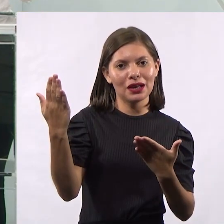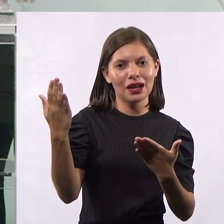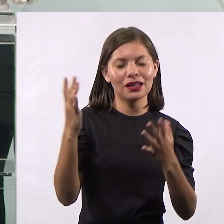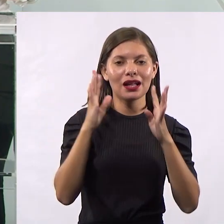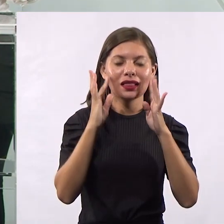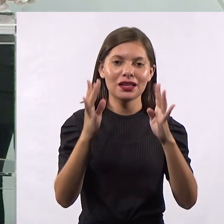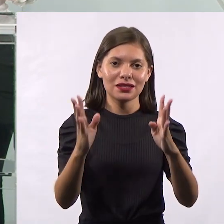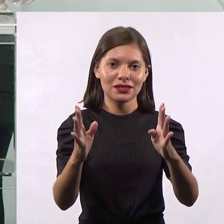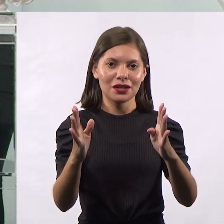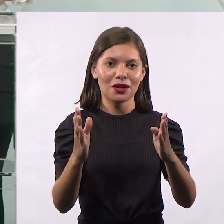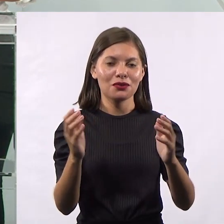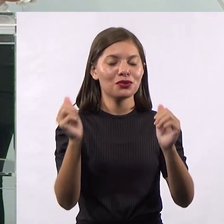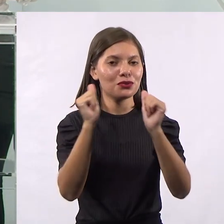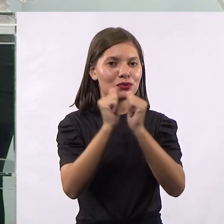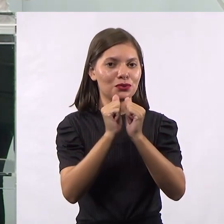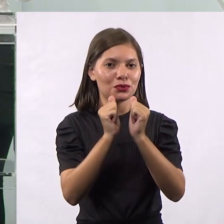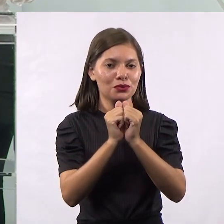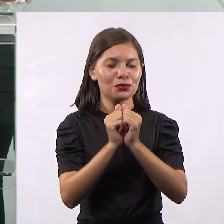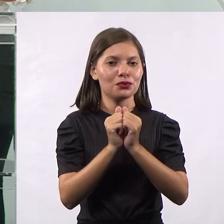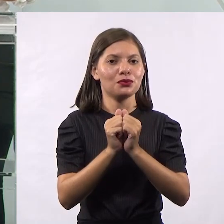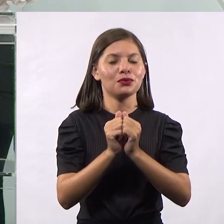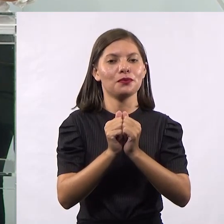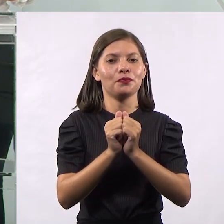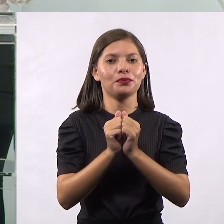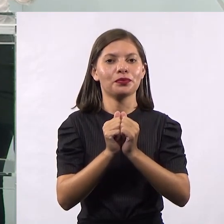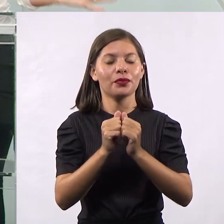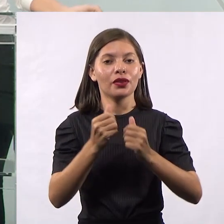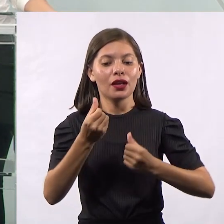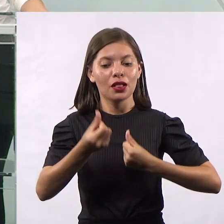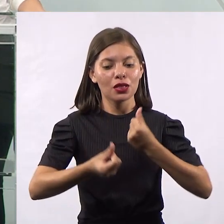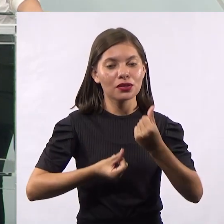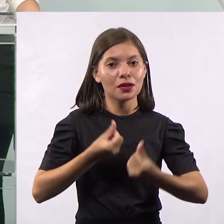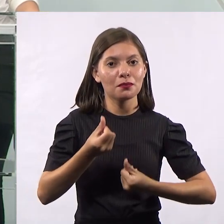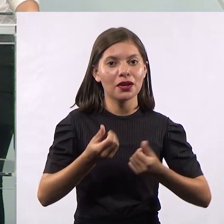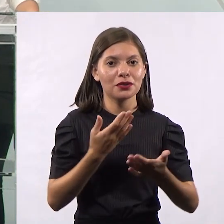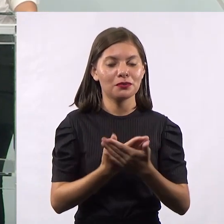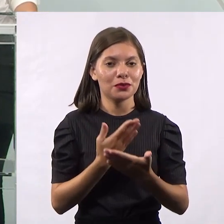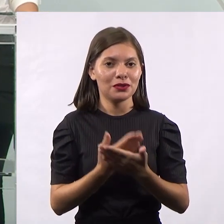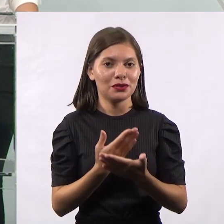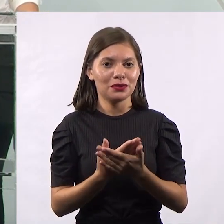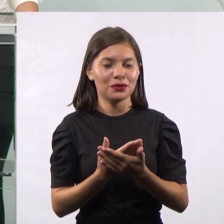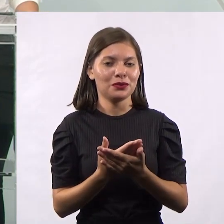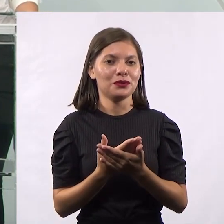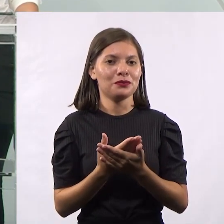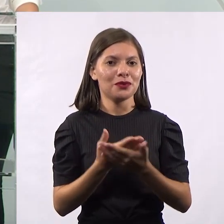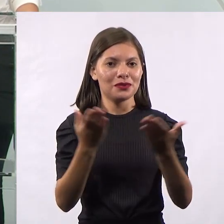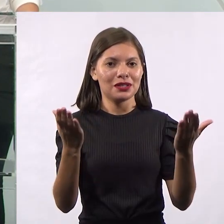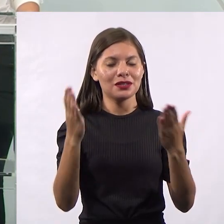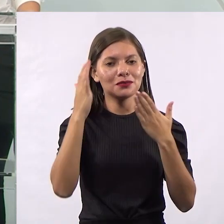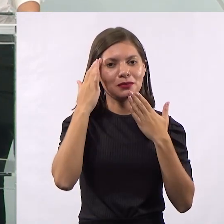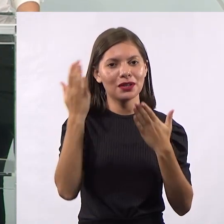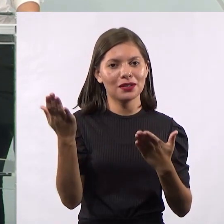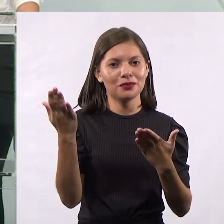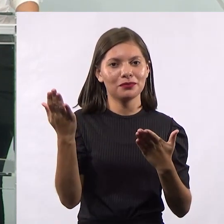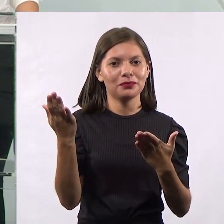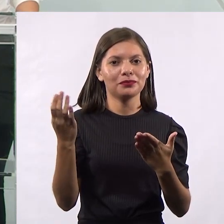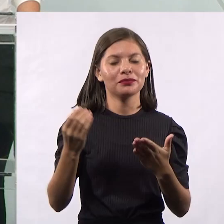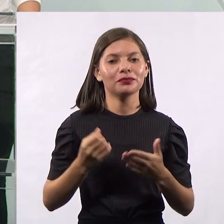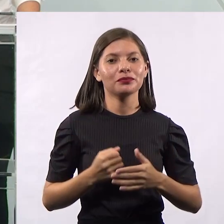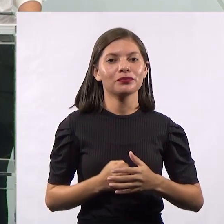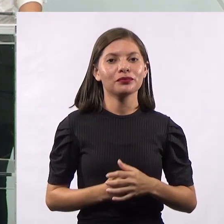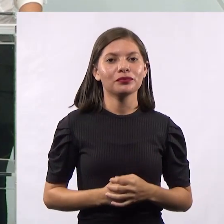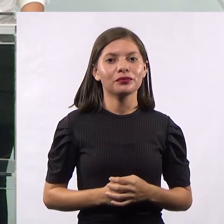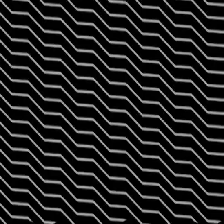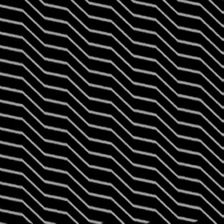muito obrigada pela atenção, por estarmos juntos aí ao longo do semestre. Bons estudos e sucesso para vocês, gente.